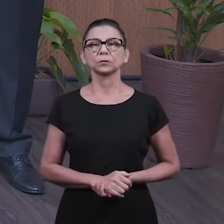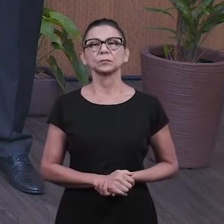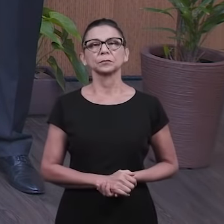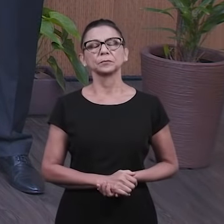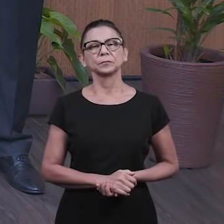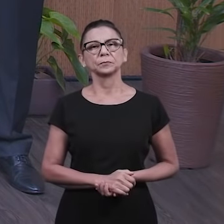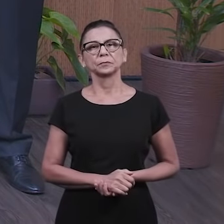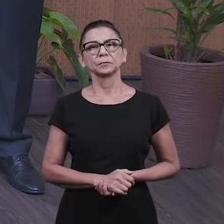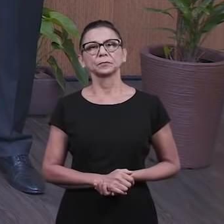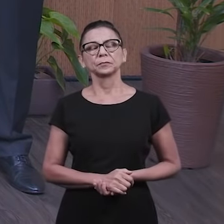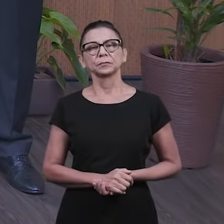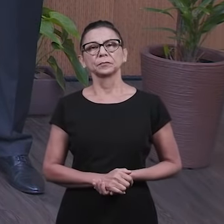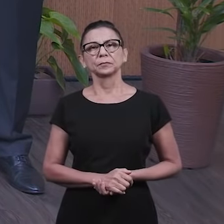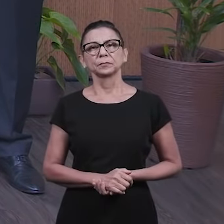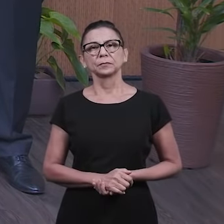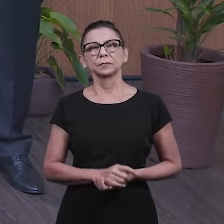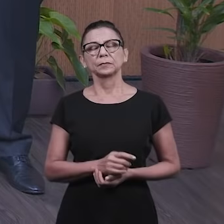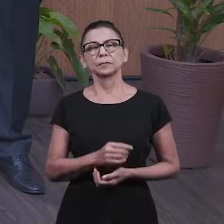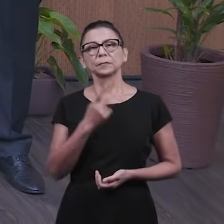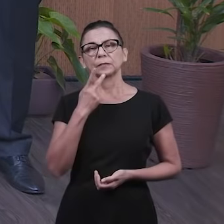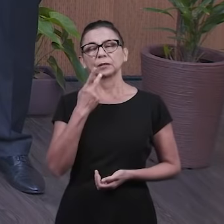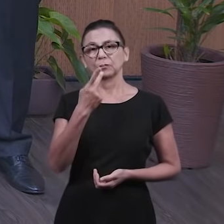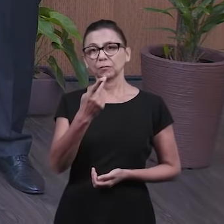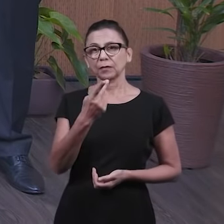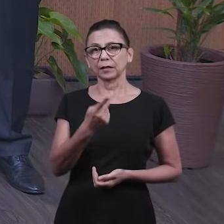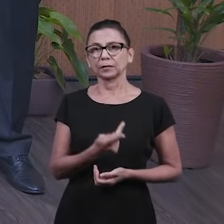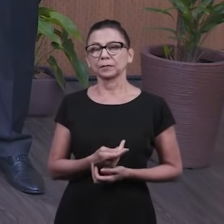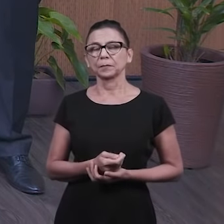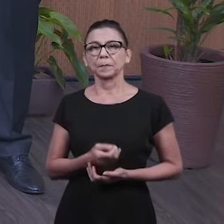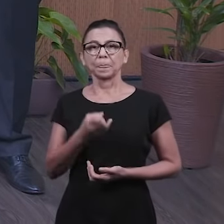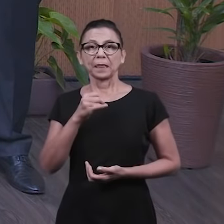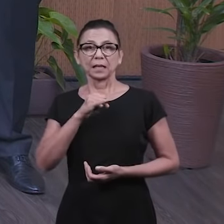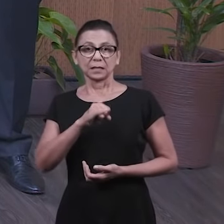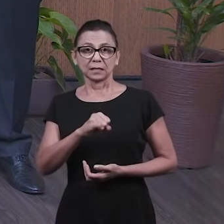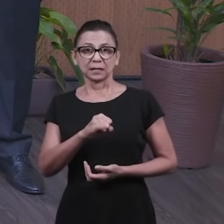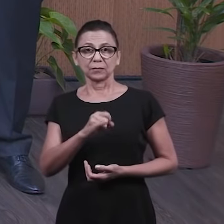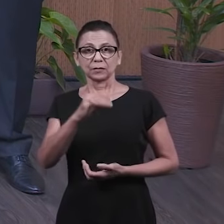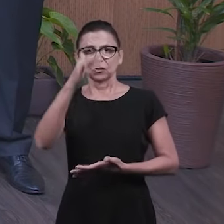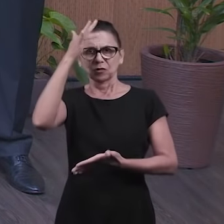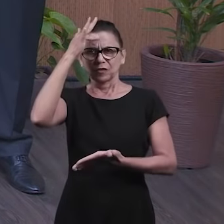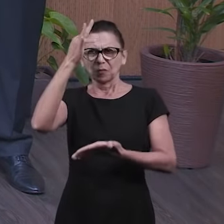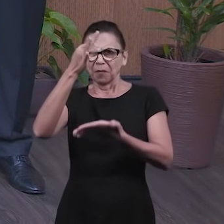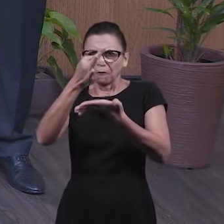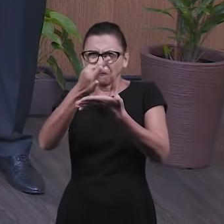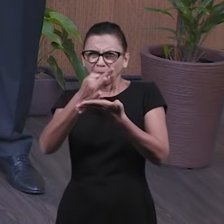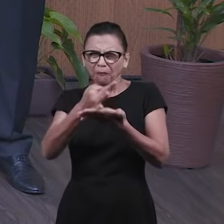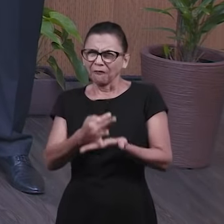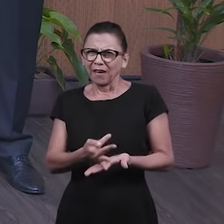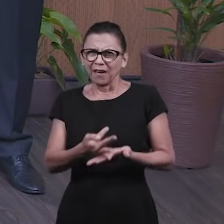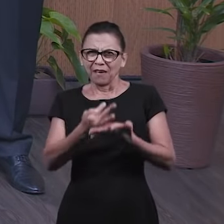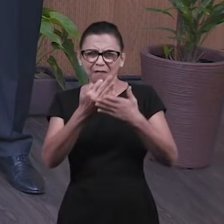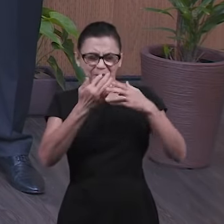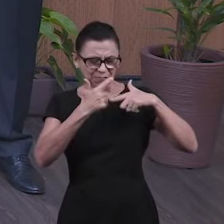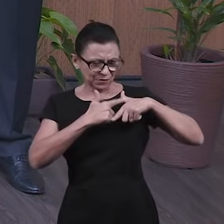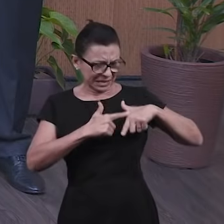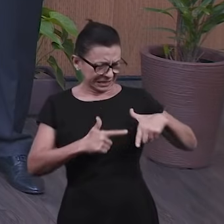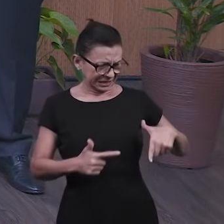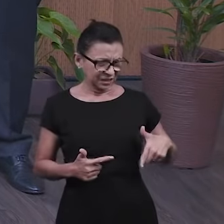para a vida eterna, a fé vazia resultará